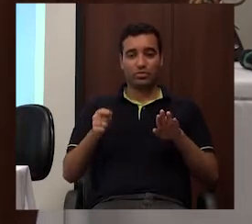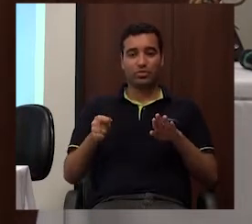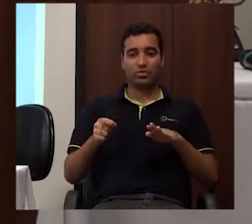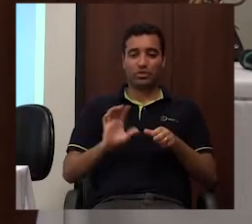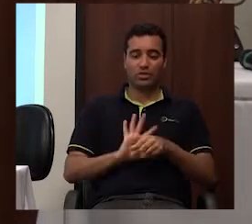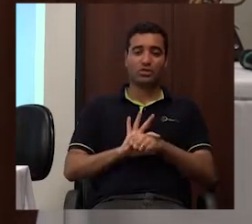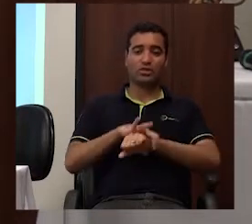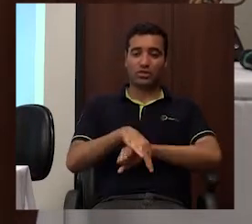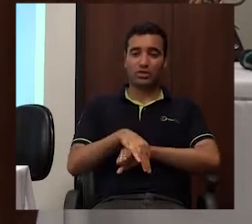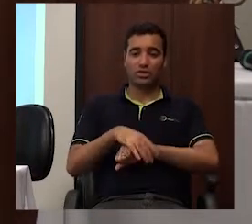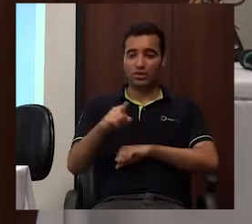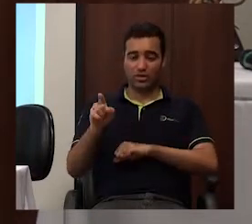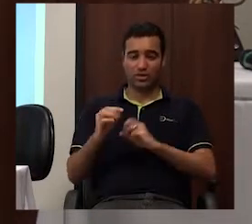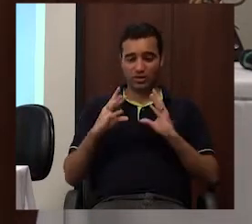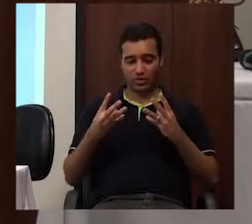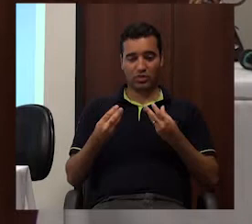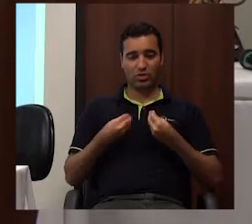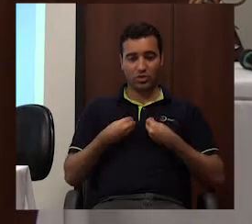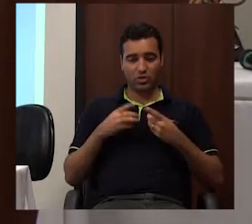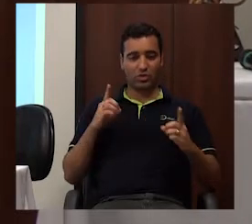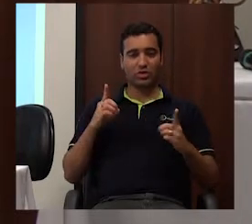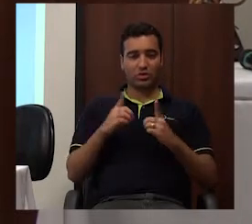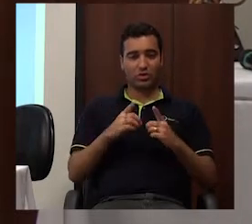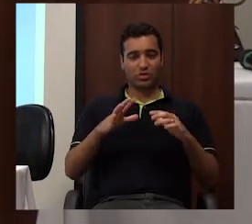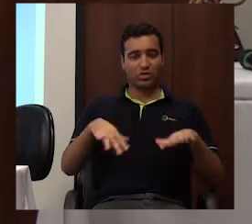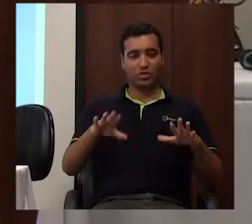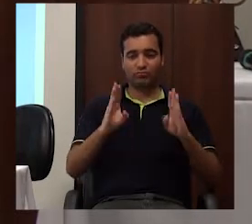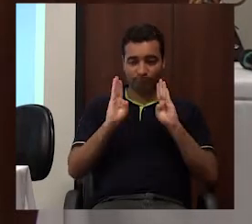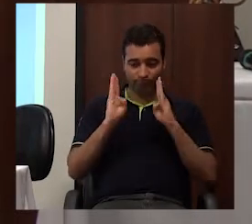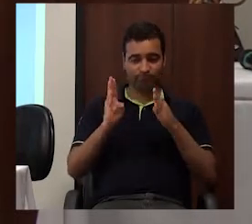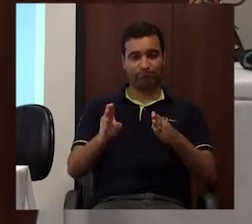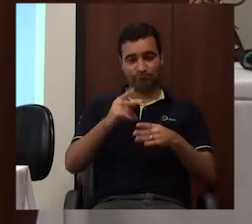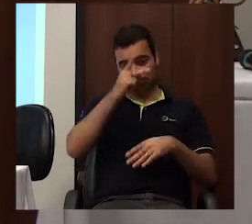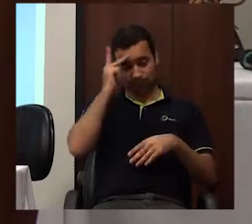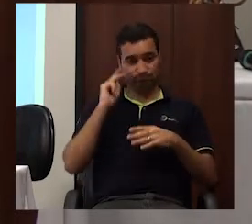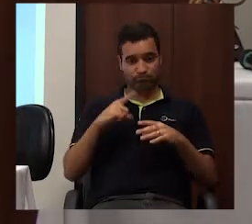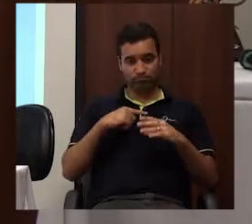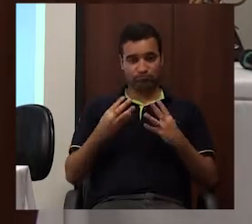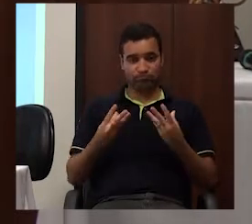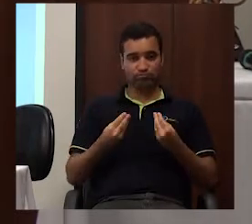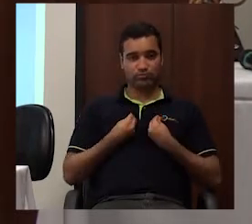autistas o atendimento em estabelecimentos exclusivos para pessoas com autismo,